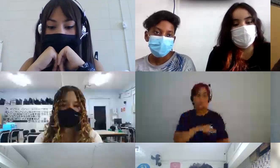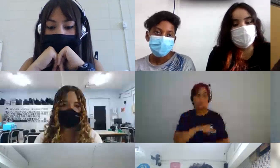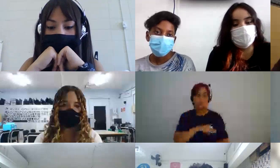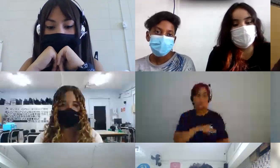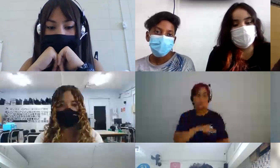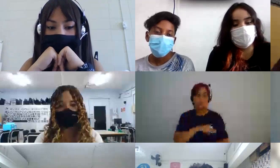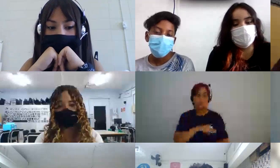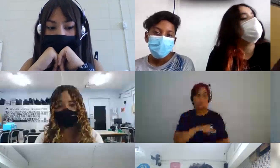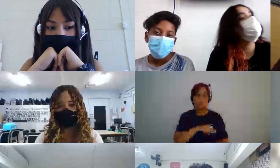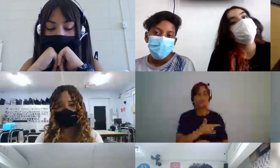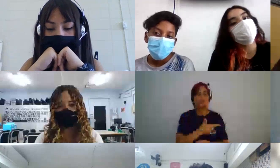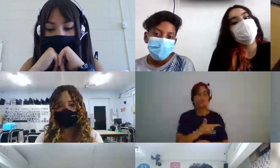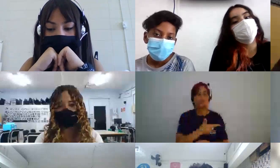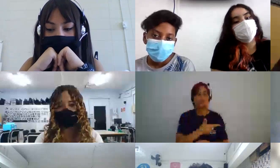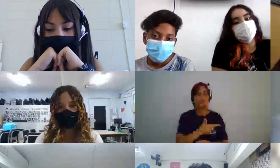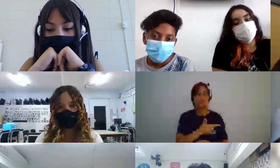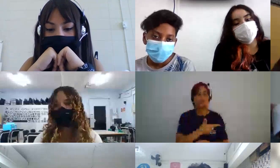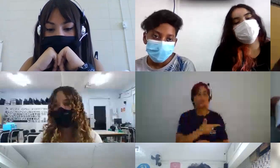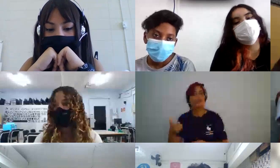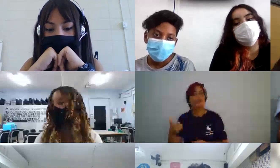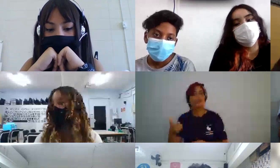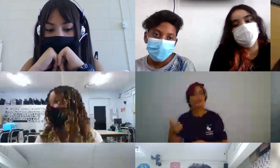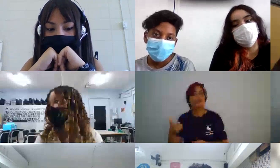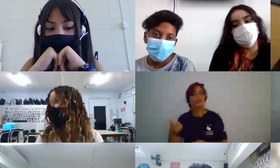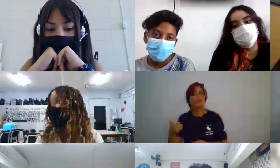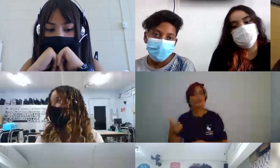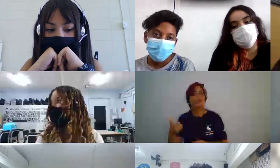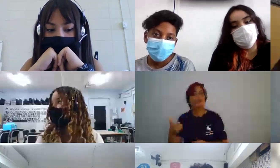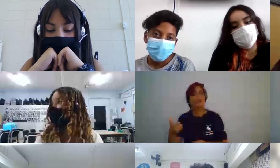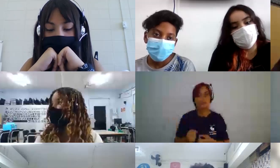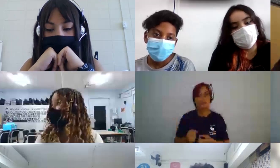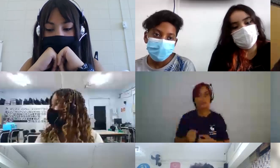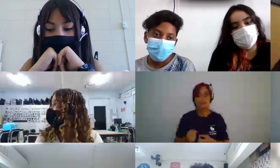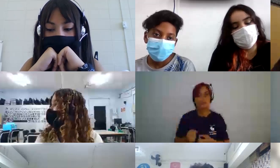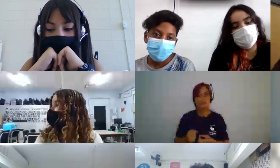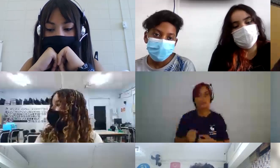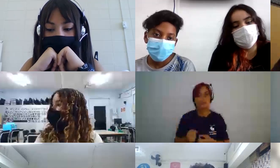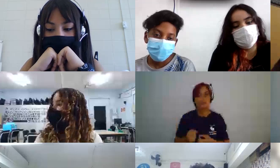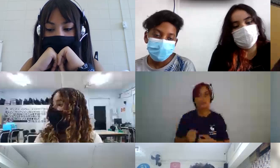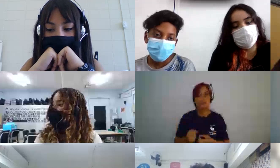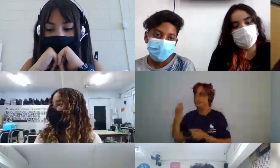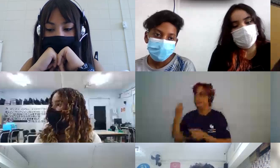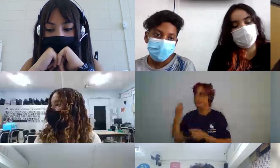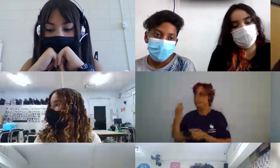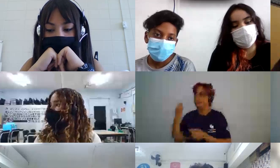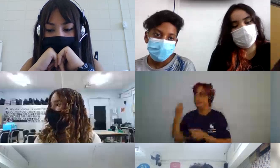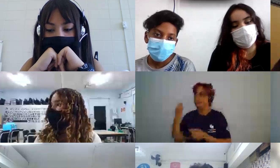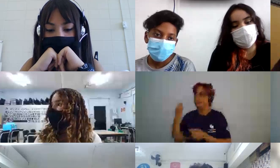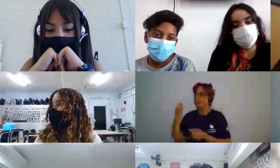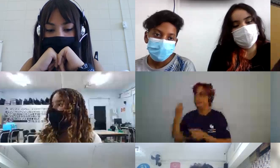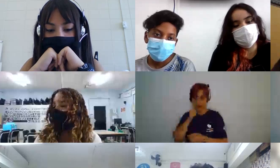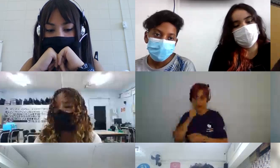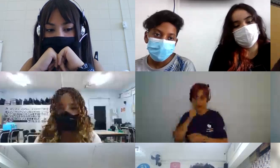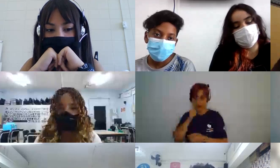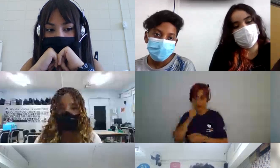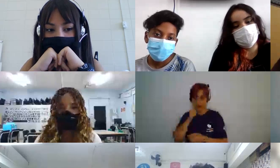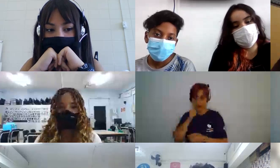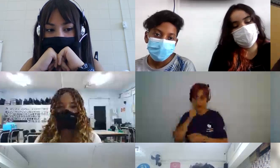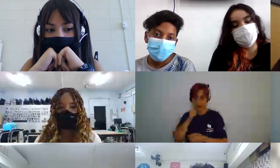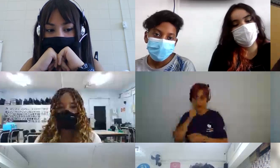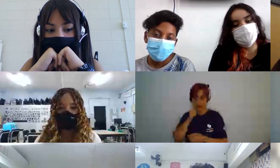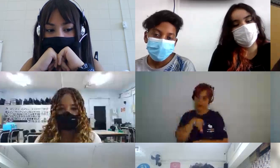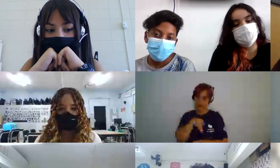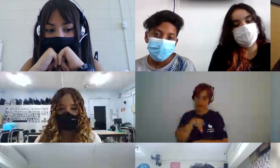12, 13, 14 anos, que quando vocês olham para trás, vocês estão vendo meninos e meninas totalmente diferentes de vocês. Vocês